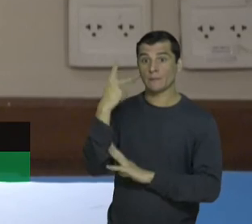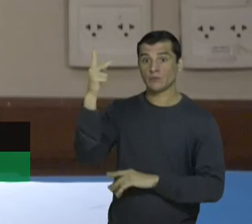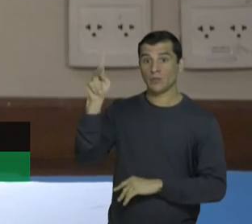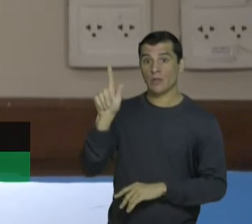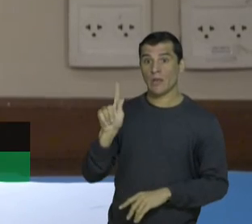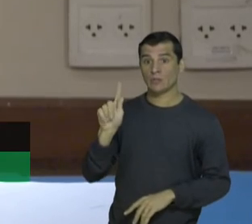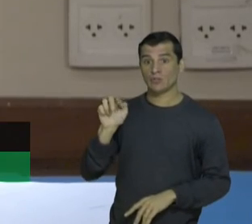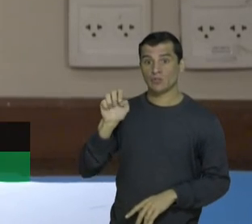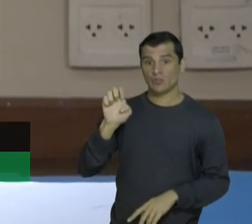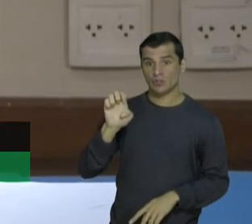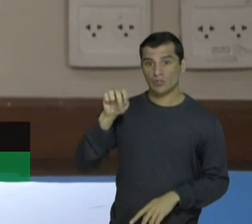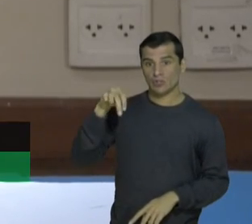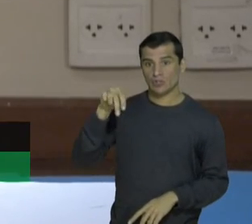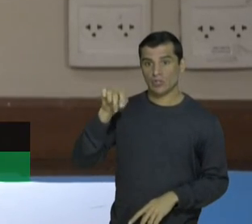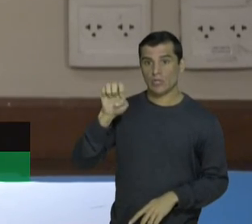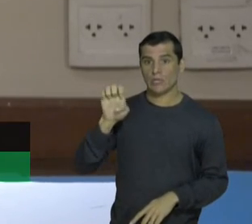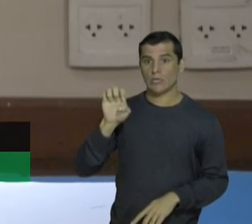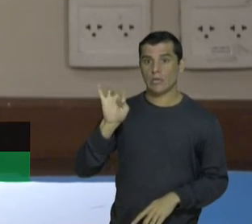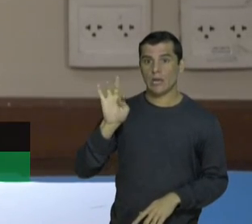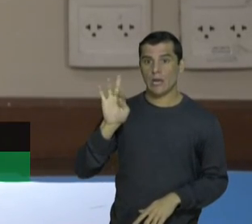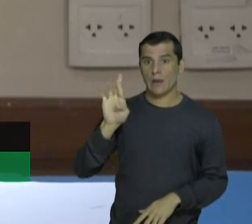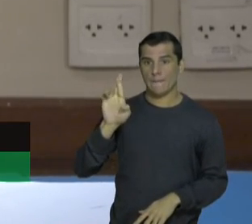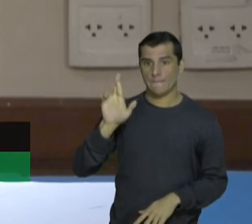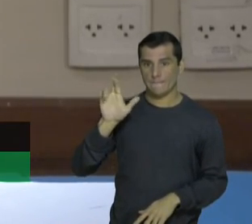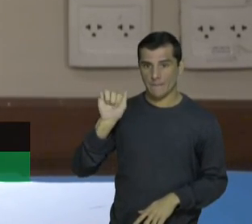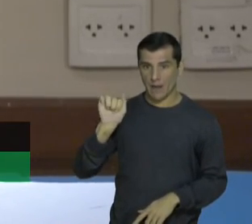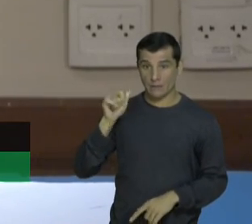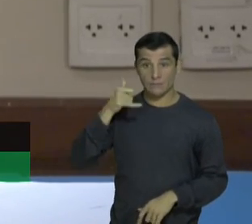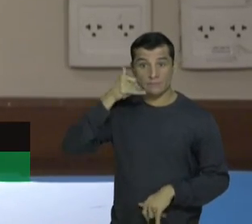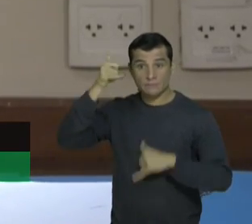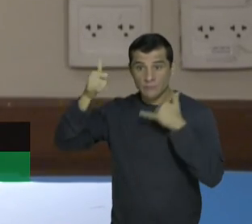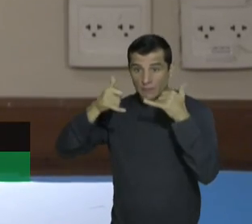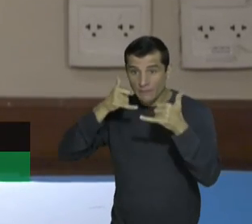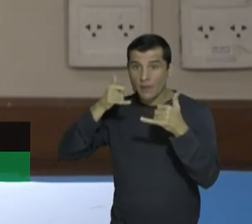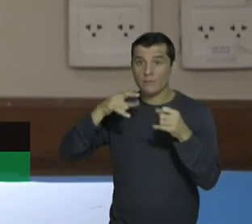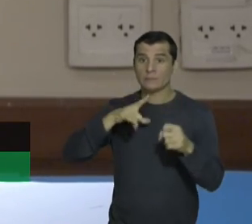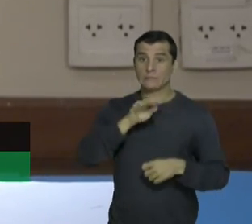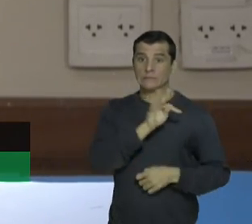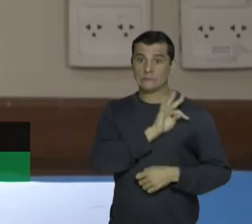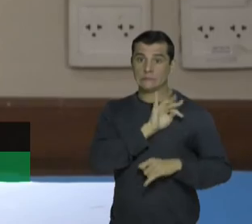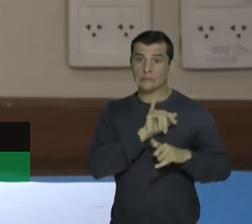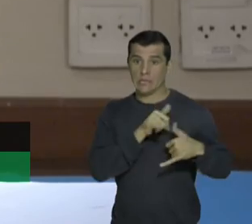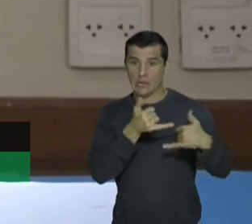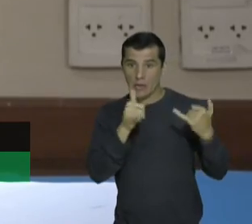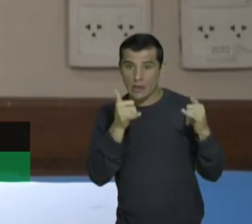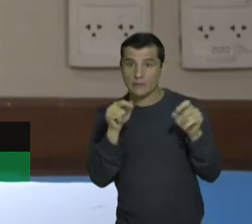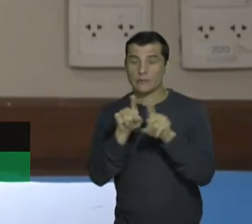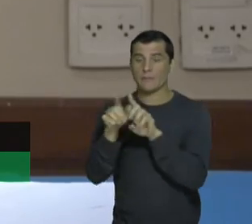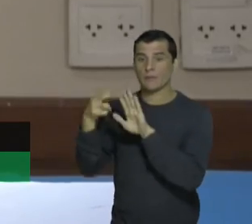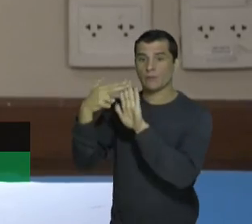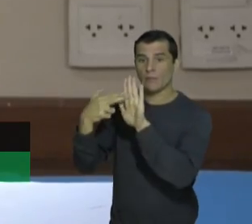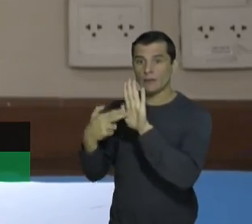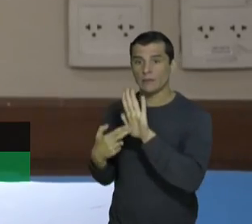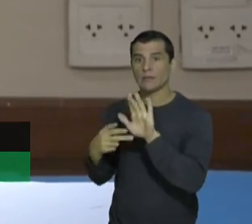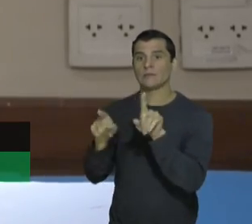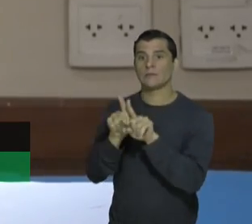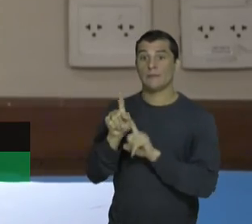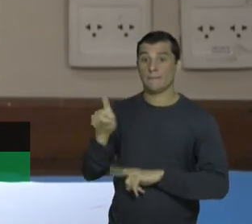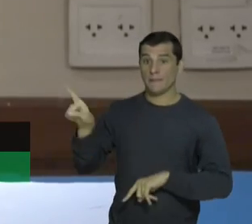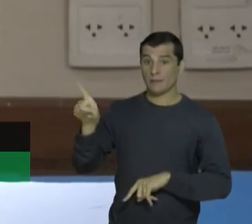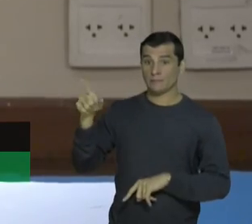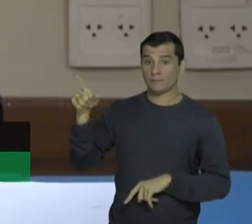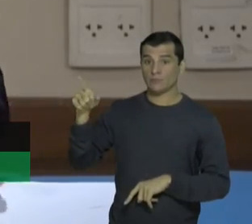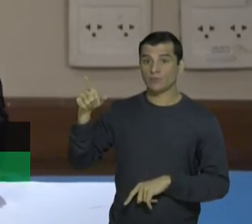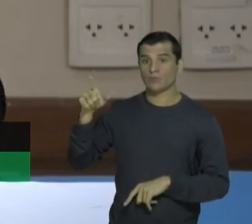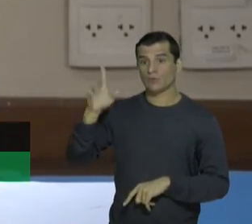ações eletrotécnica e e organização internacional da normatização e a fau em Roma e de novo eu volto pro ponto